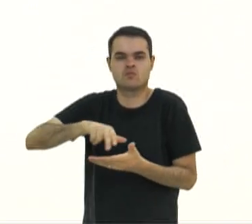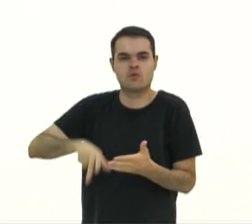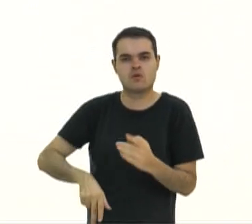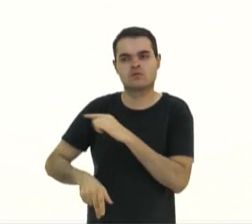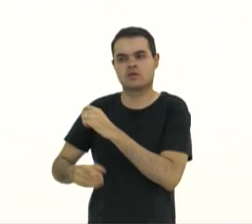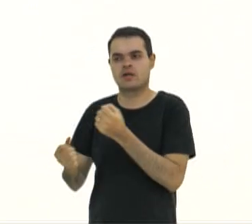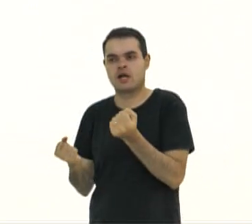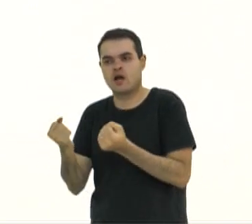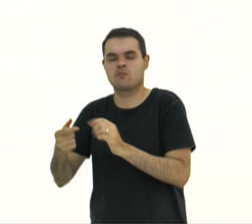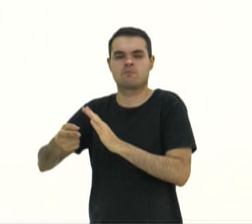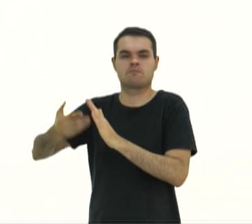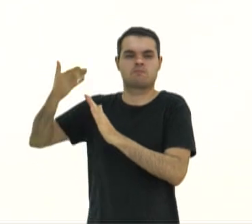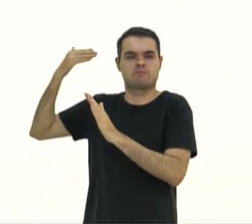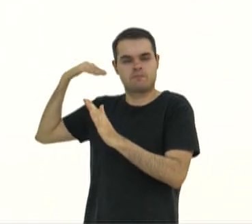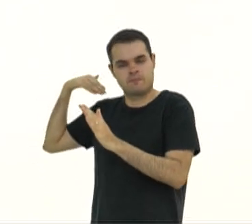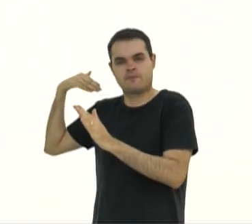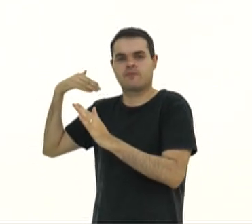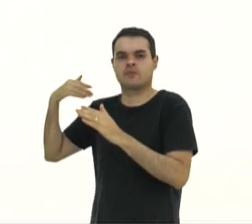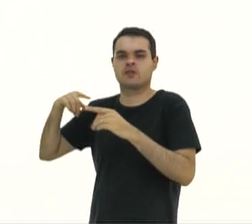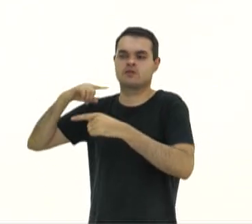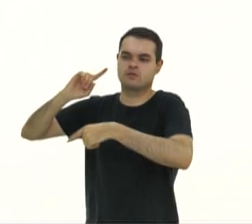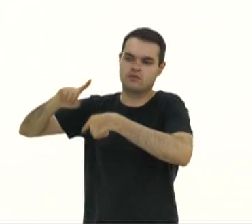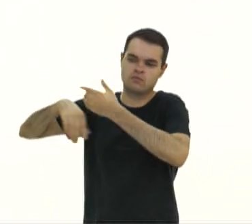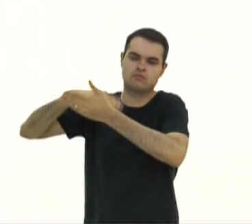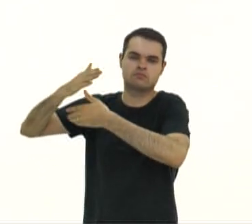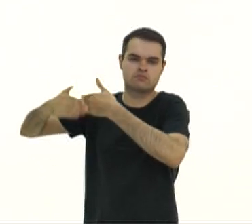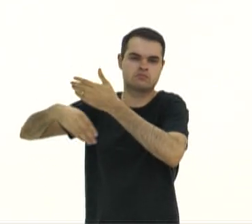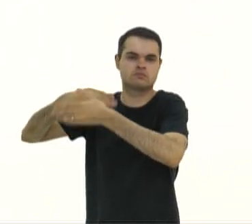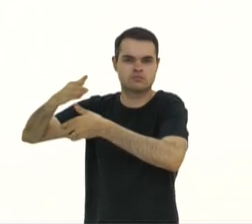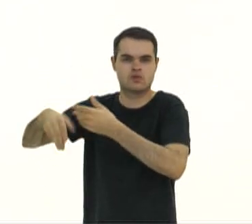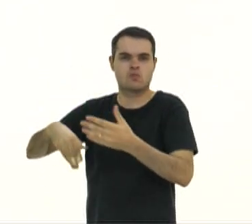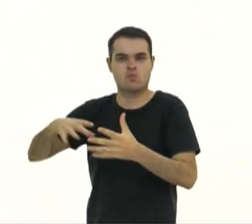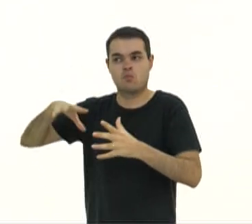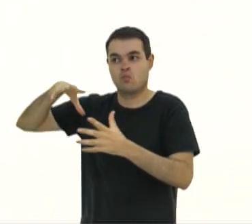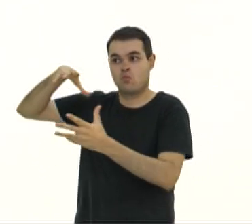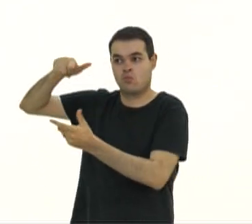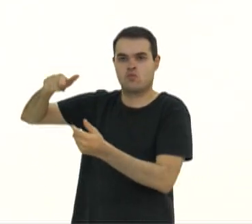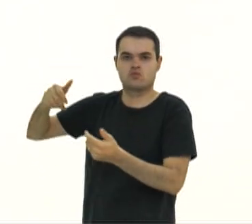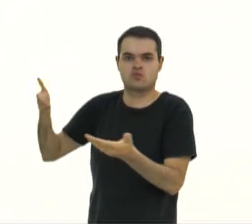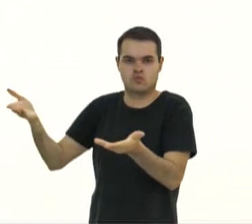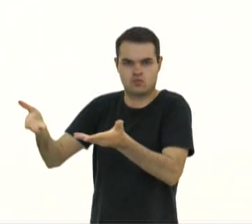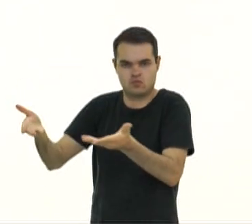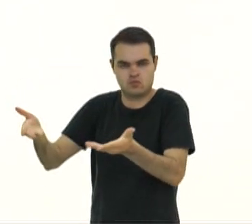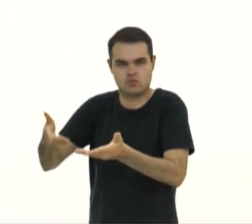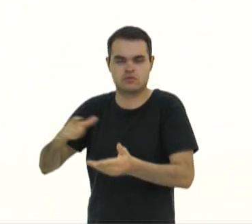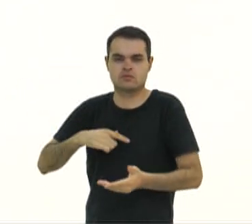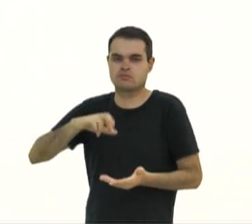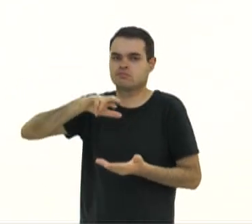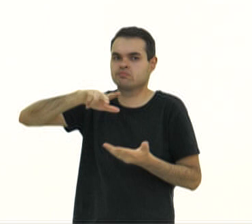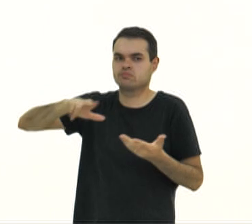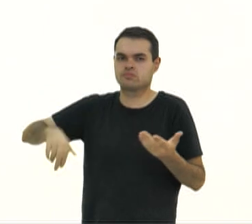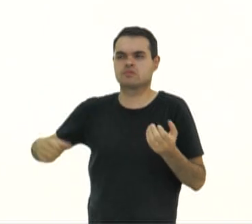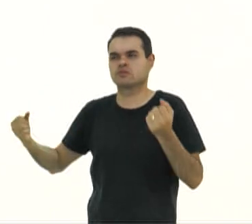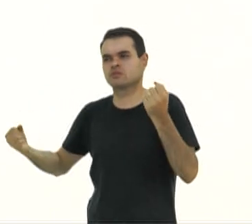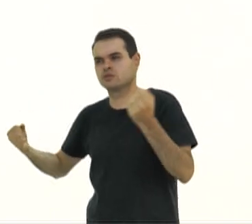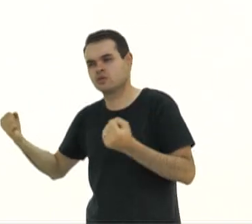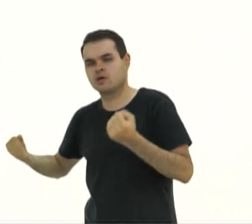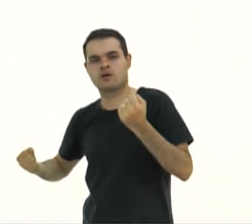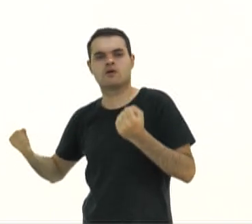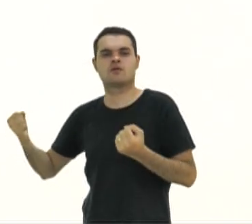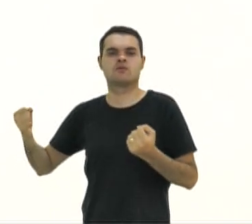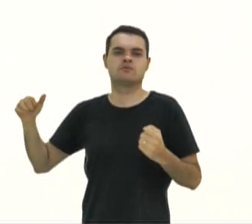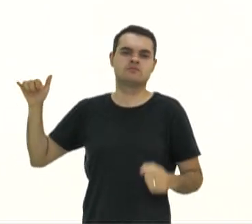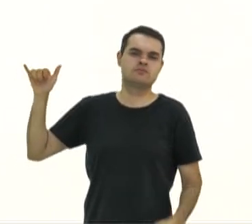primeiros carros e depois, né, de alguma forma, no mundo atual aqui nós temos várias coisas, né? Nós temos carro, nós